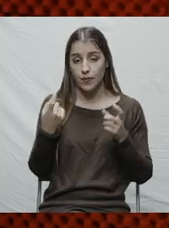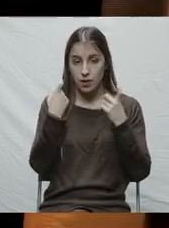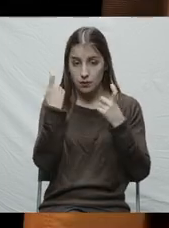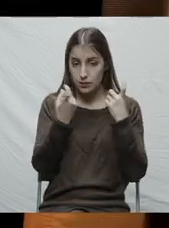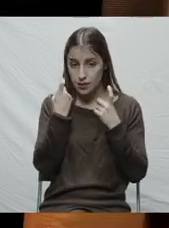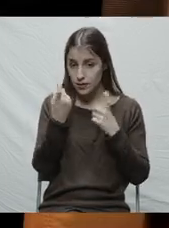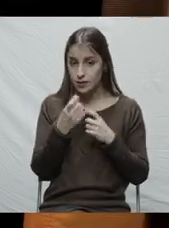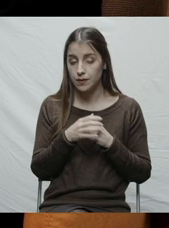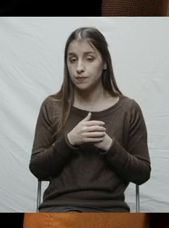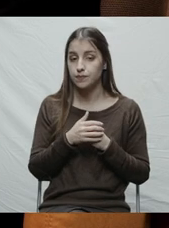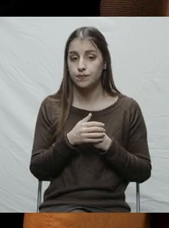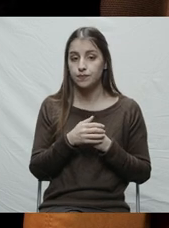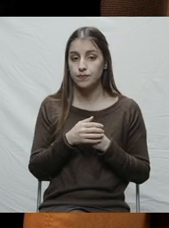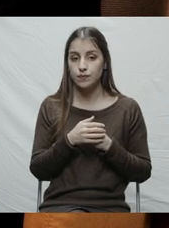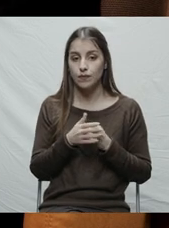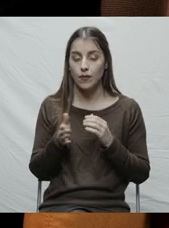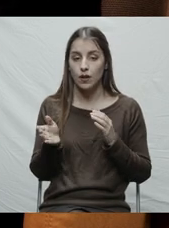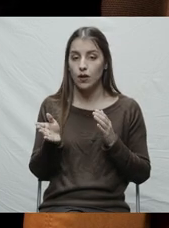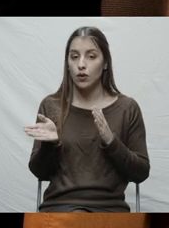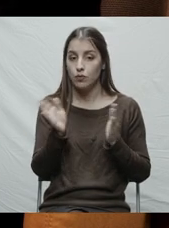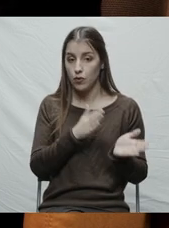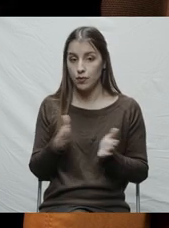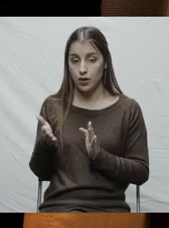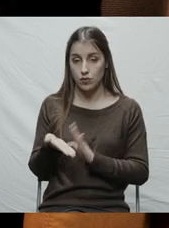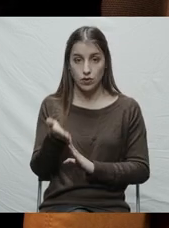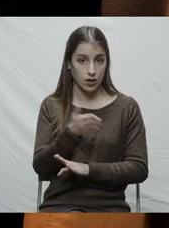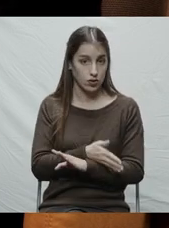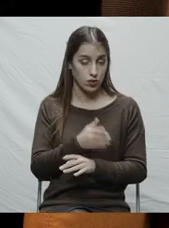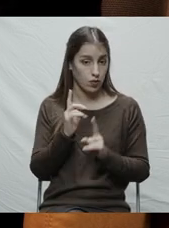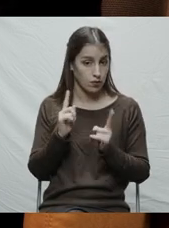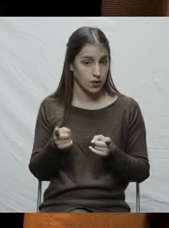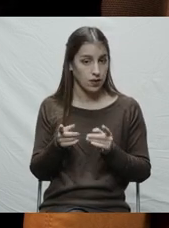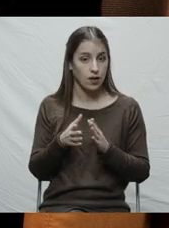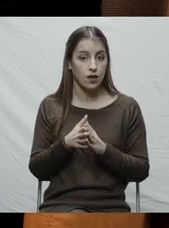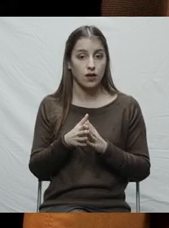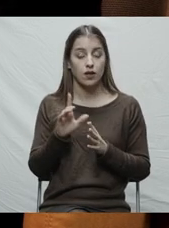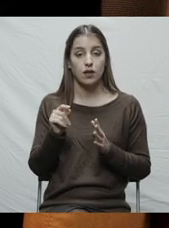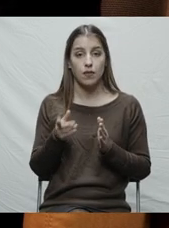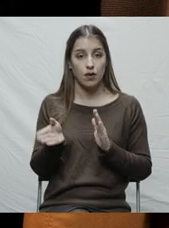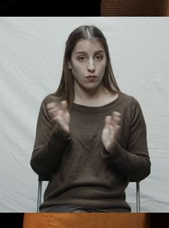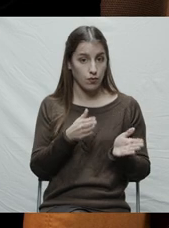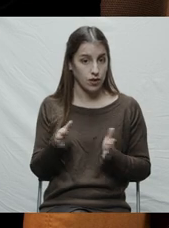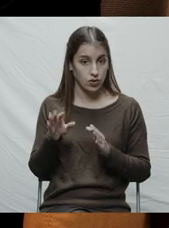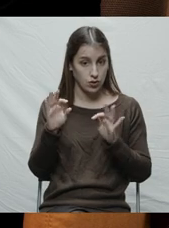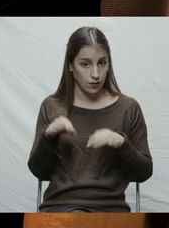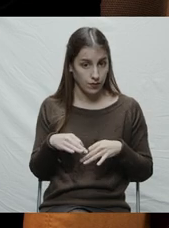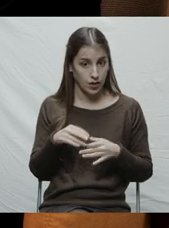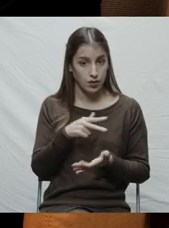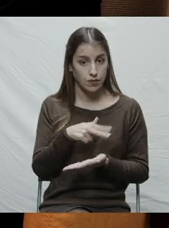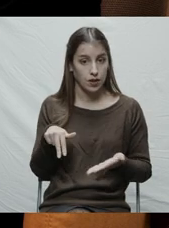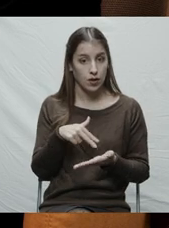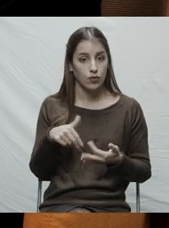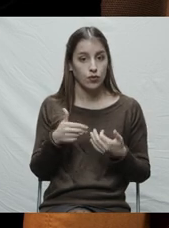Pensa naqueles momentos antes de começar e naqueles momentos quando acaba o espetáculo e o público se